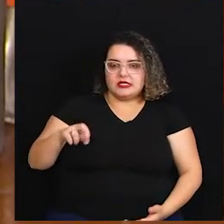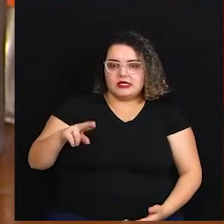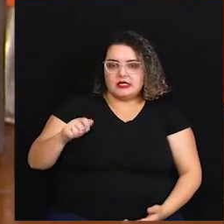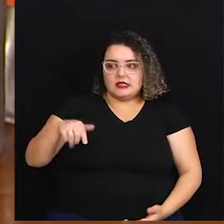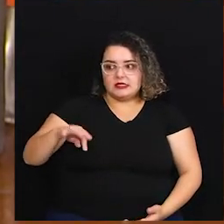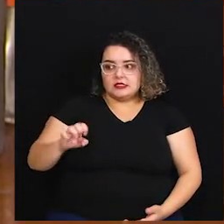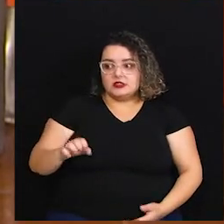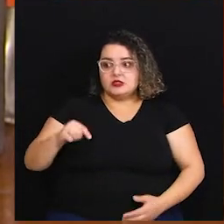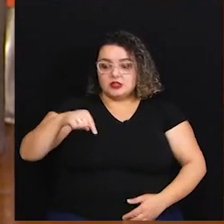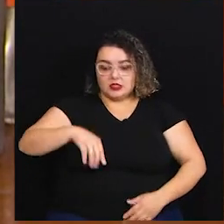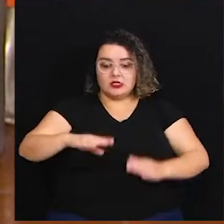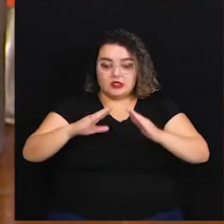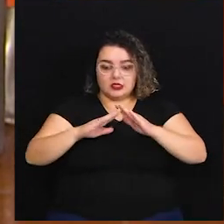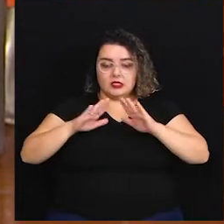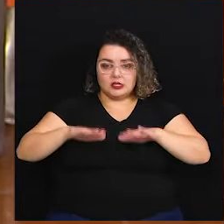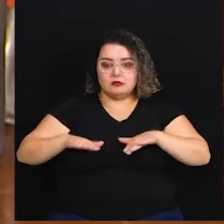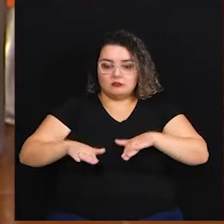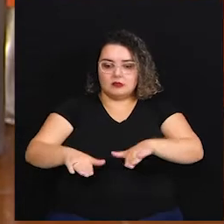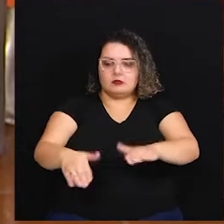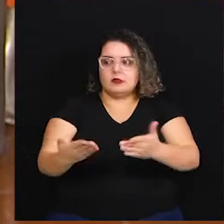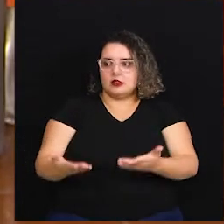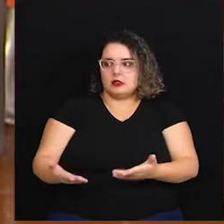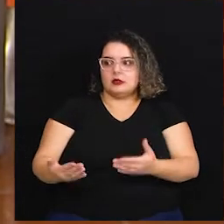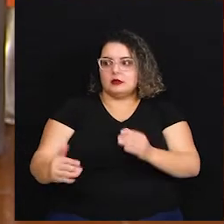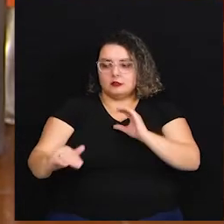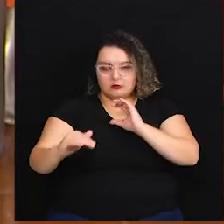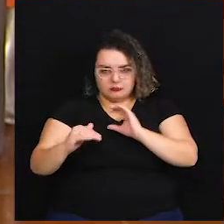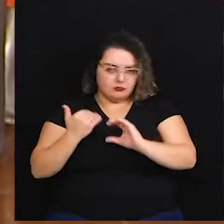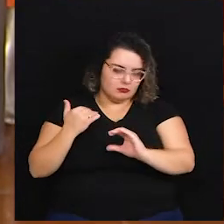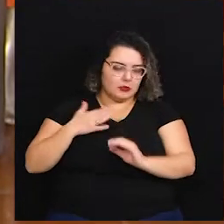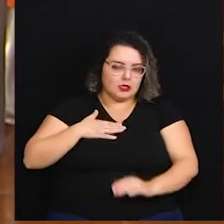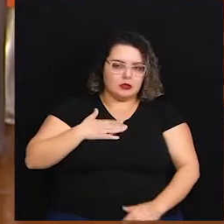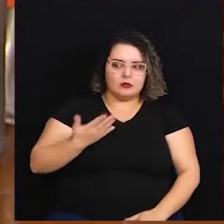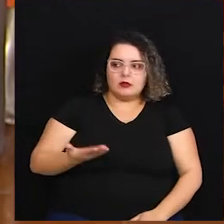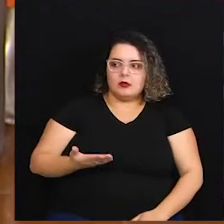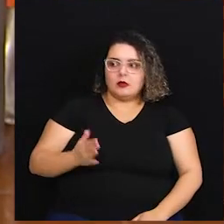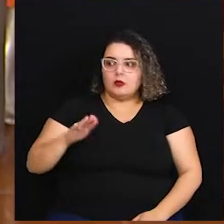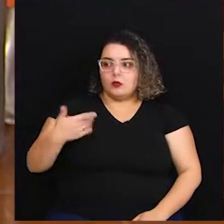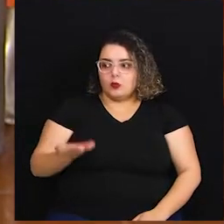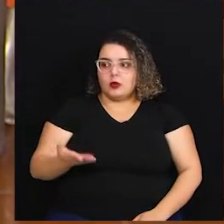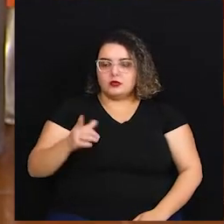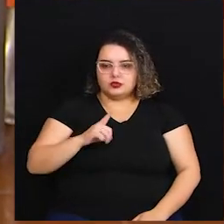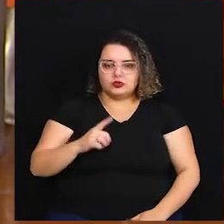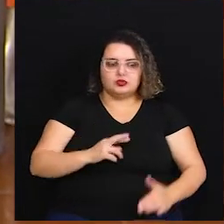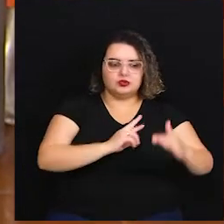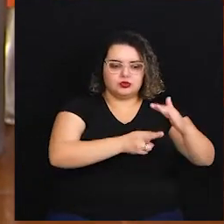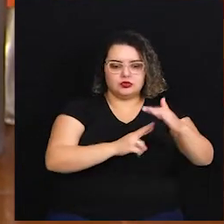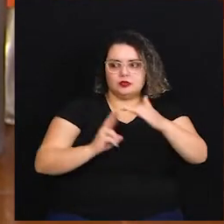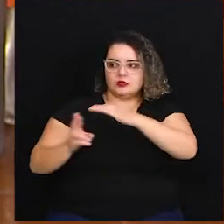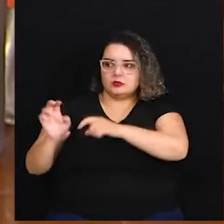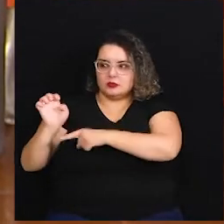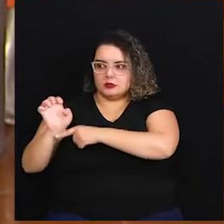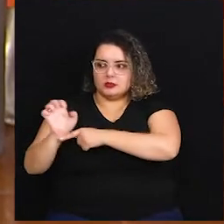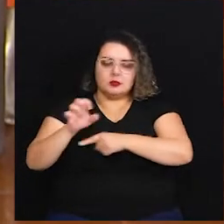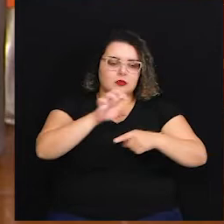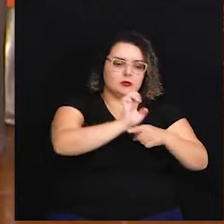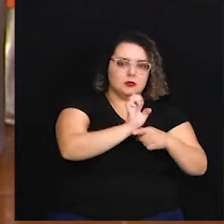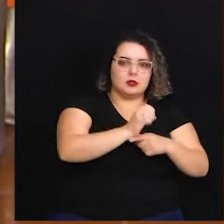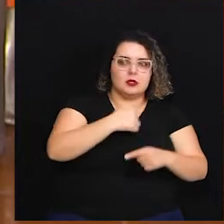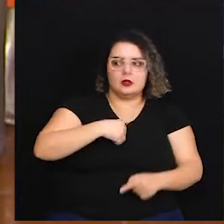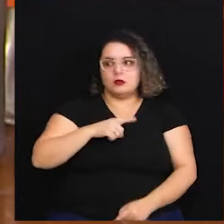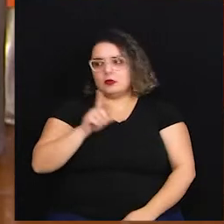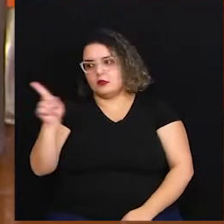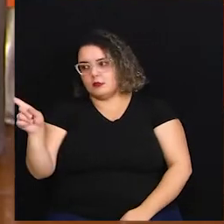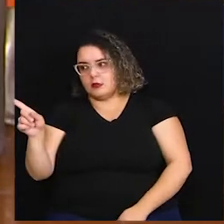estava em casa produzindo. E nisso ele mandava para mim. Quando coincidia duas feiras, uma em cada estado, ele ia